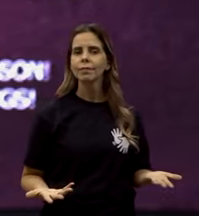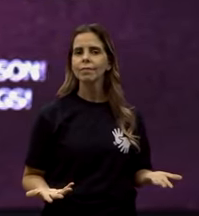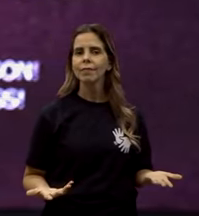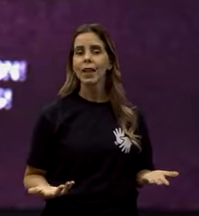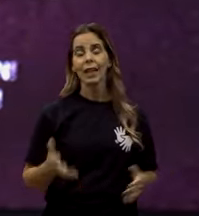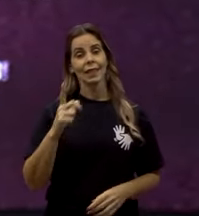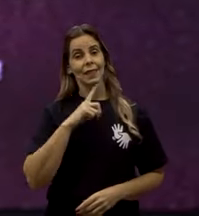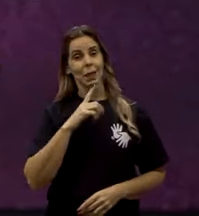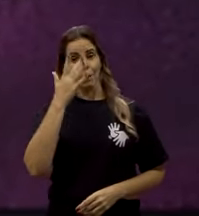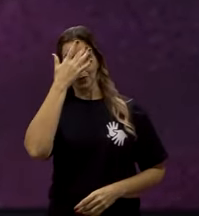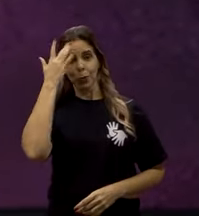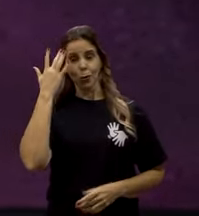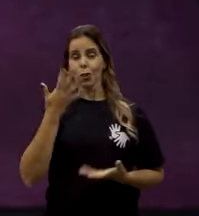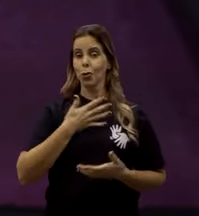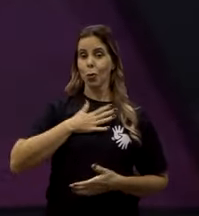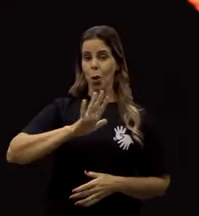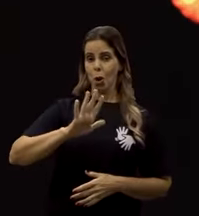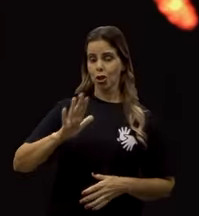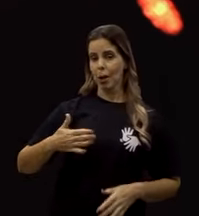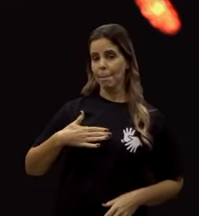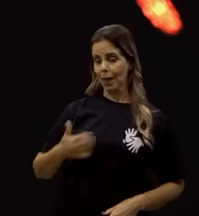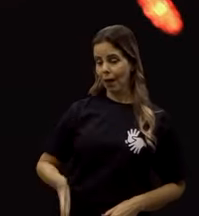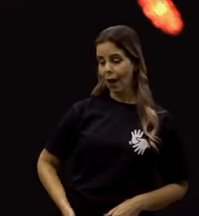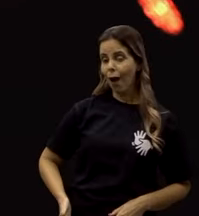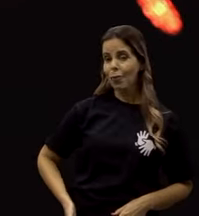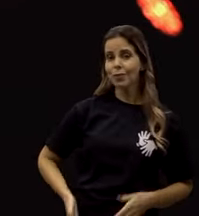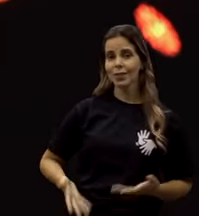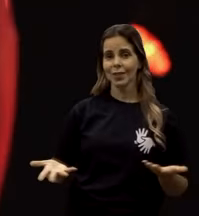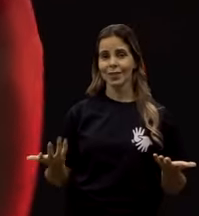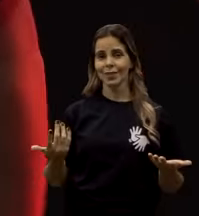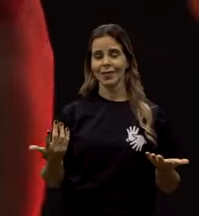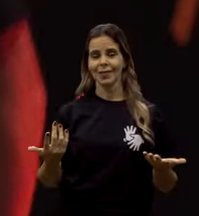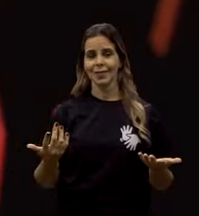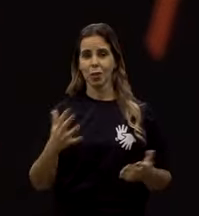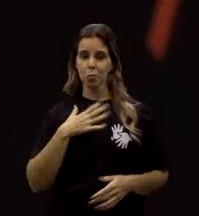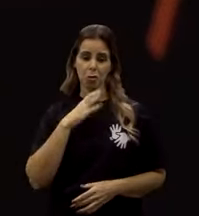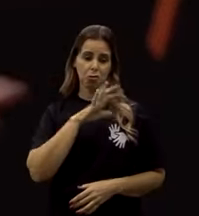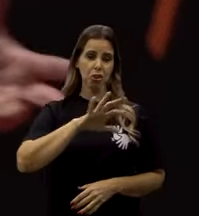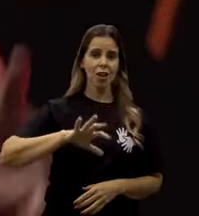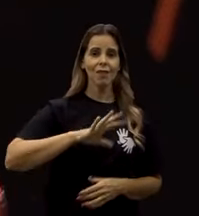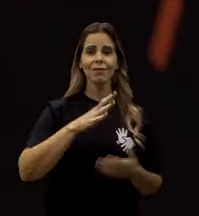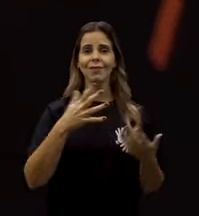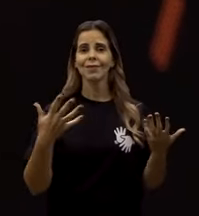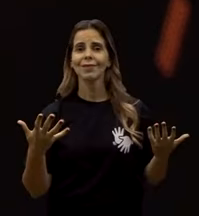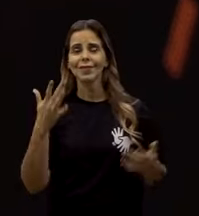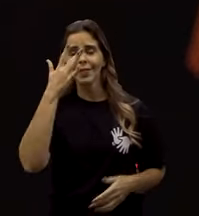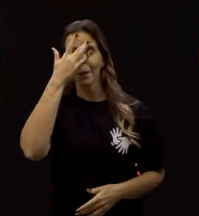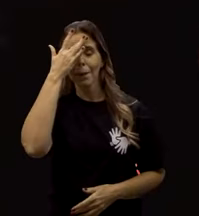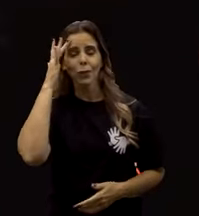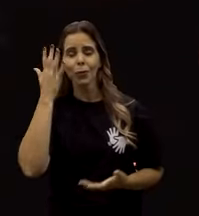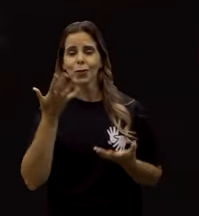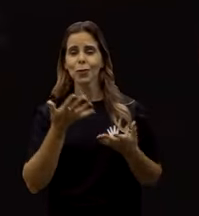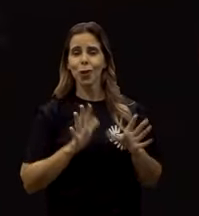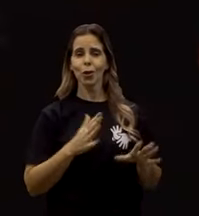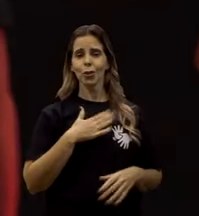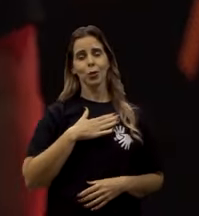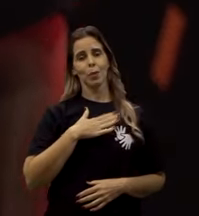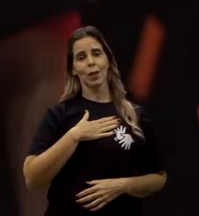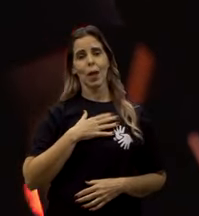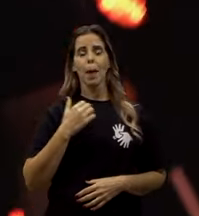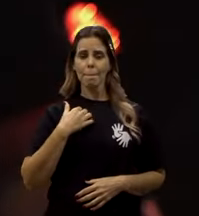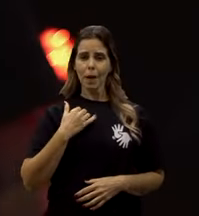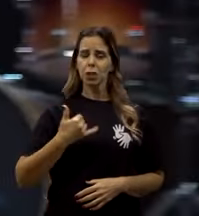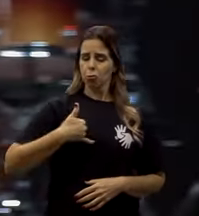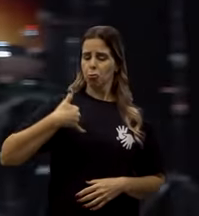calça do meu jeito acha que eu grito demais acha que eu sou de São Gonçalo não deveria nem dizer que sou mas eu tenho orgulho de dizer que é de lá que eu FM